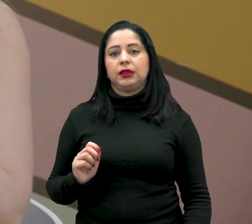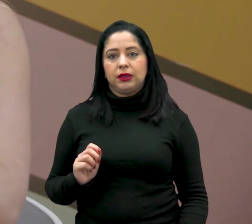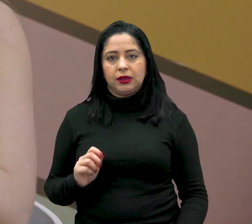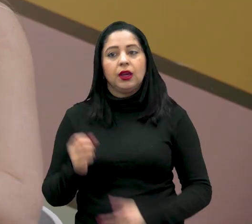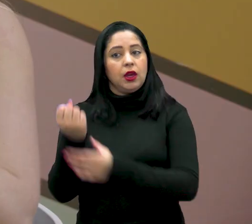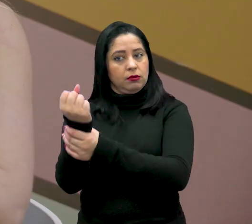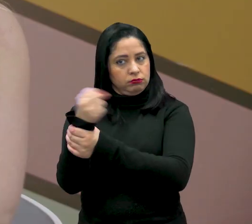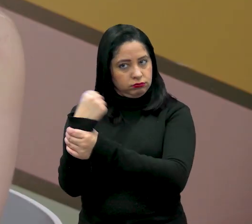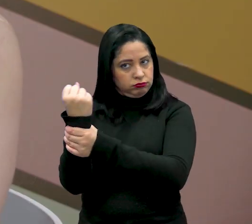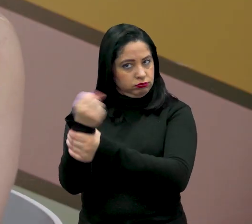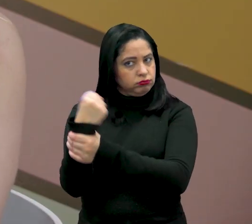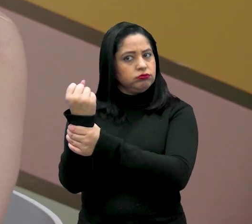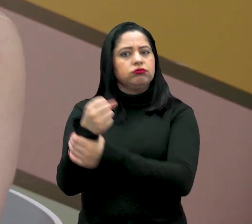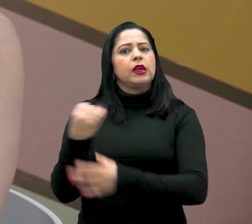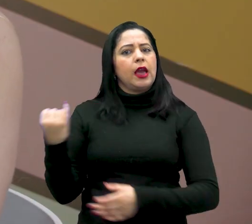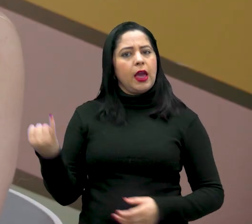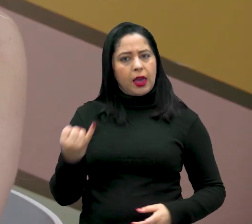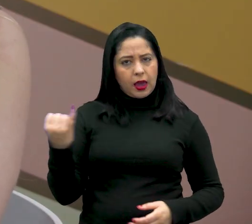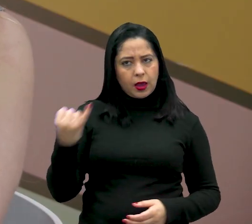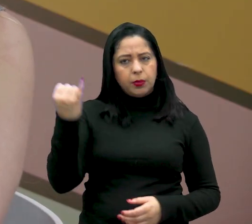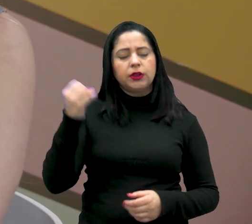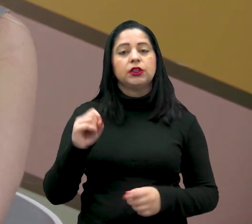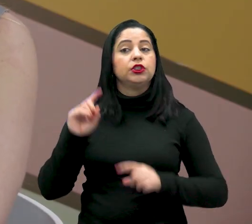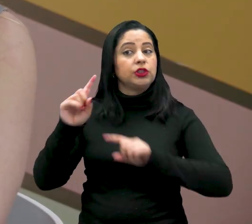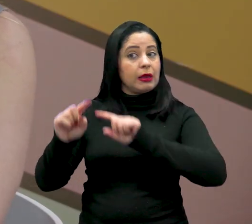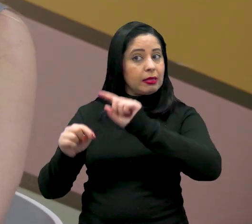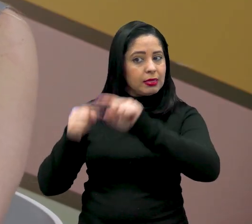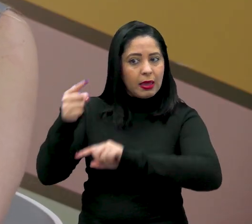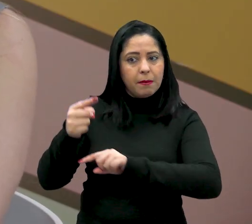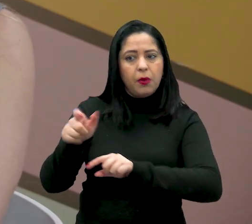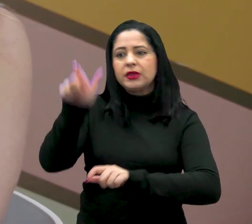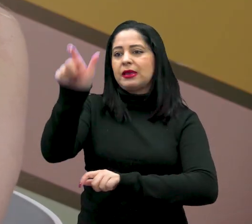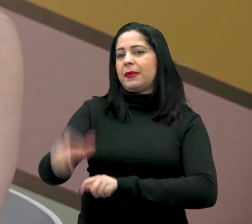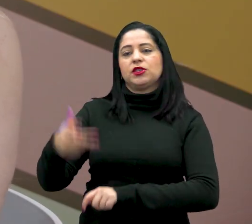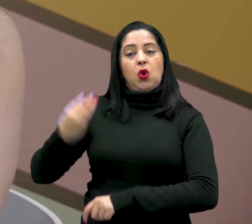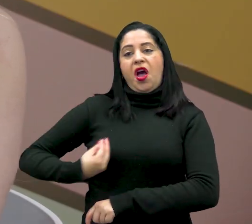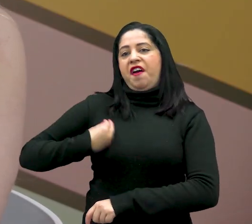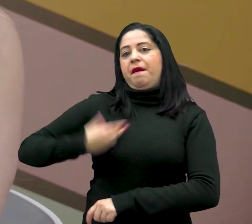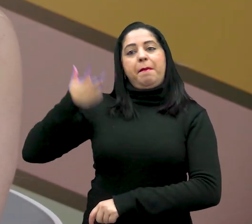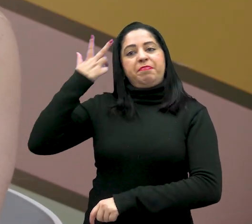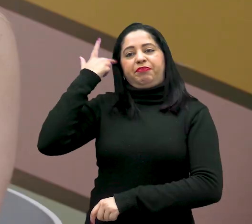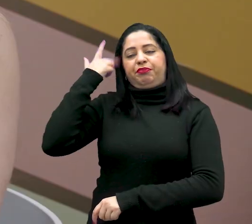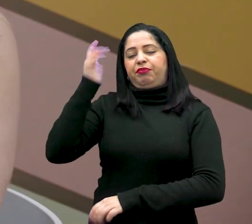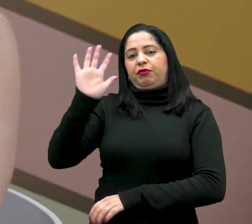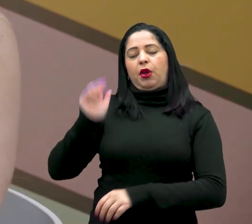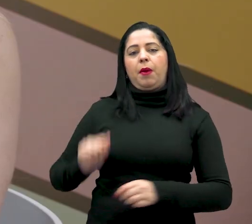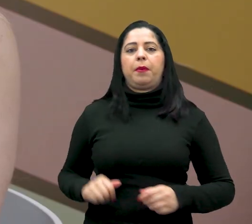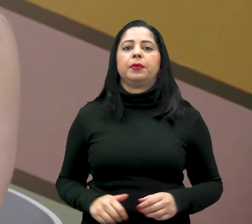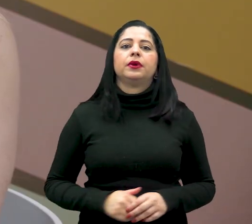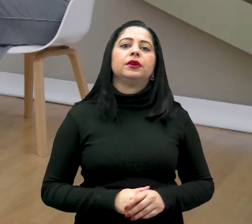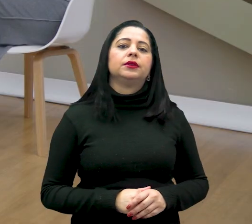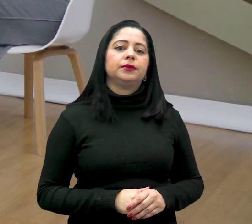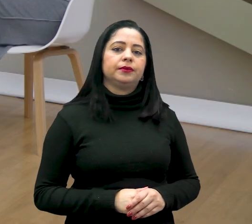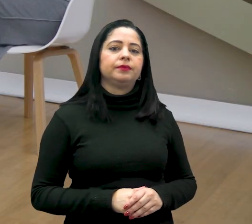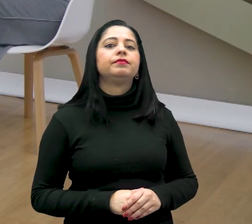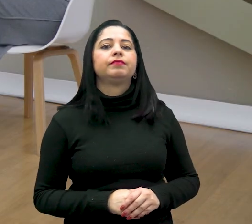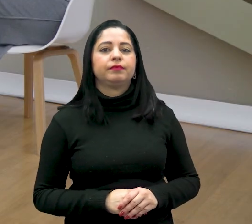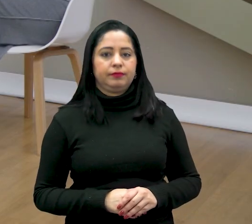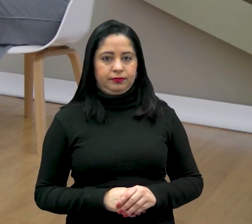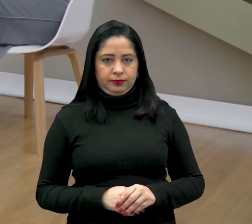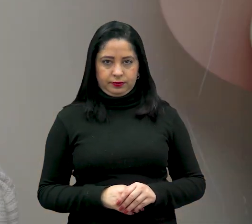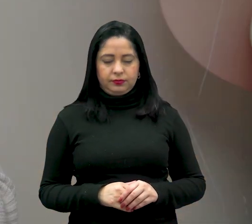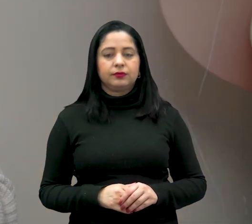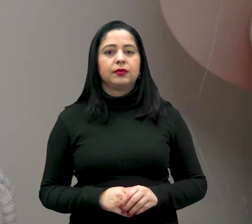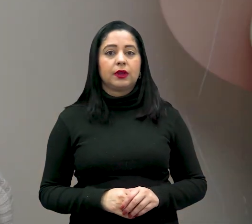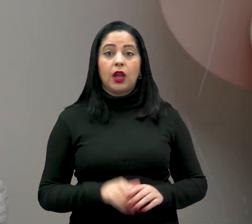já fazendo a fisioterapia. Isso é muito importante, é isso que vai fazer ele voltar o quanto antes aí às funções. Bacana, gente. Então é